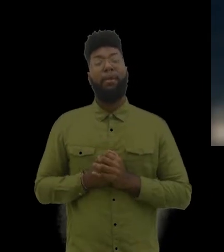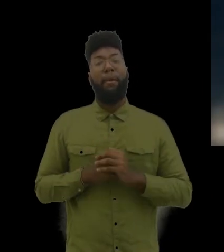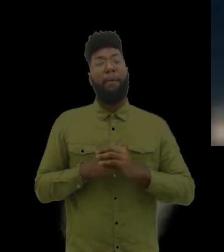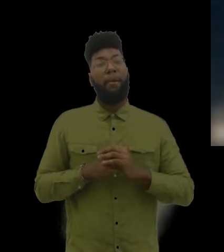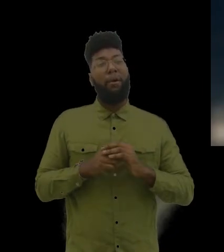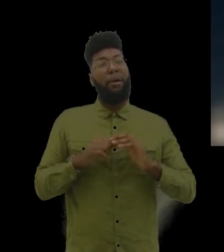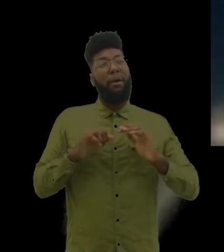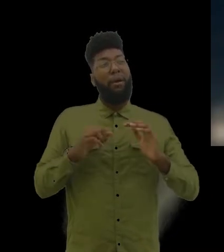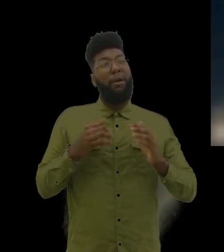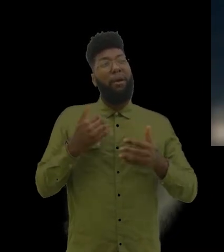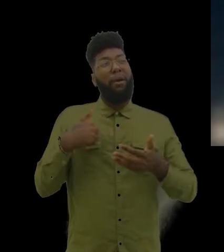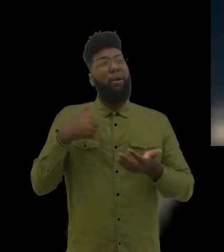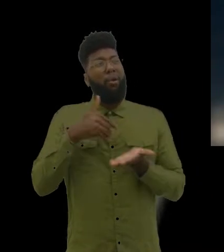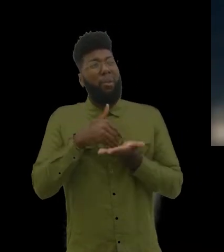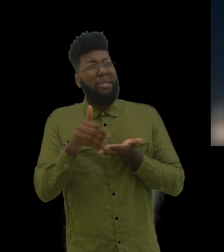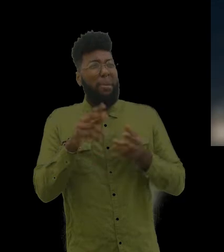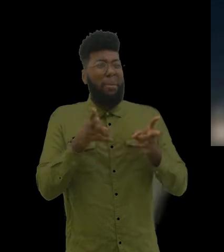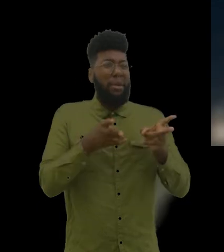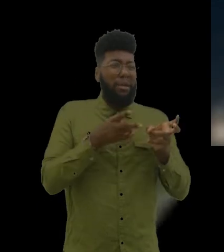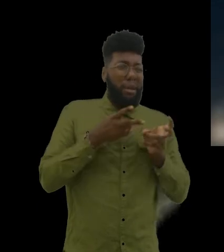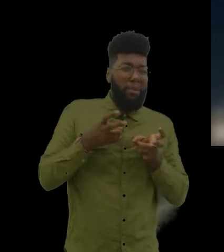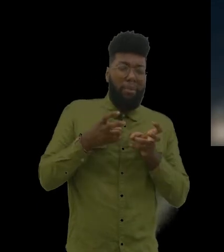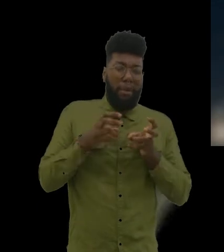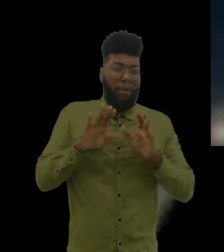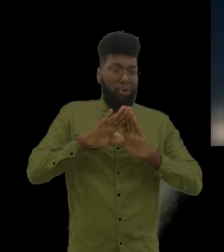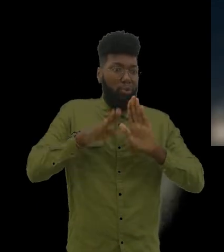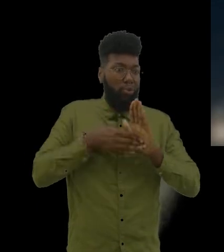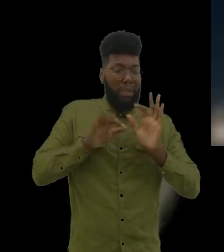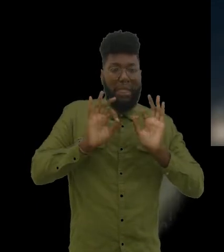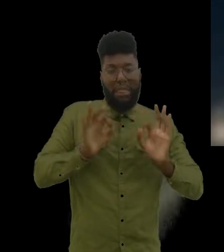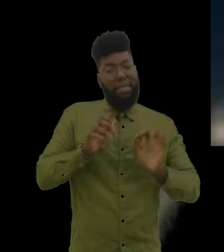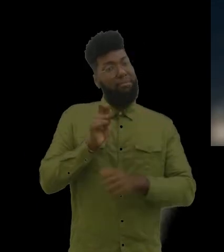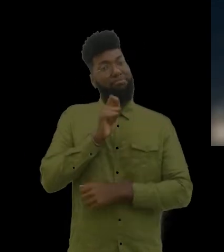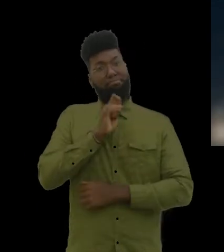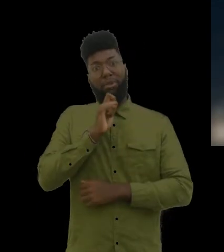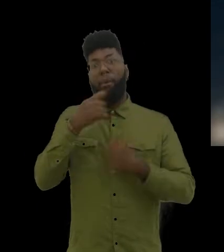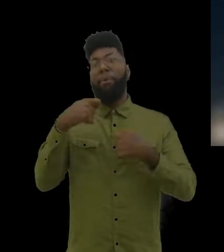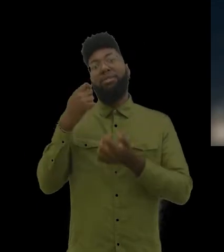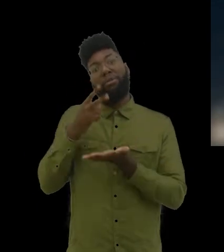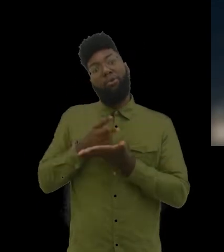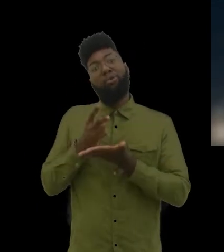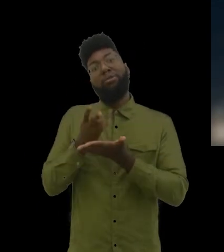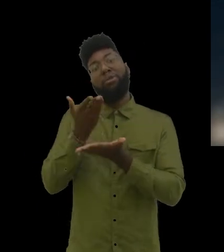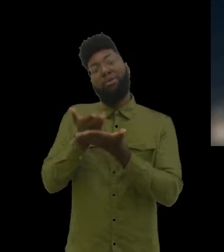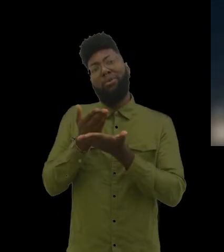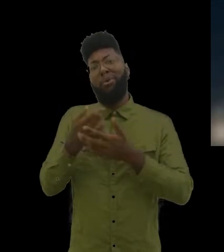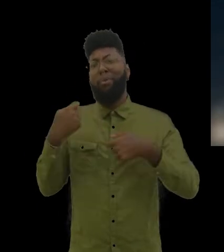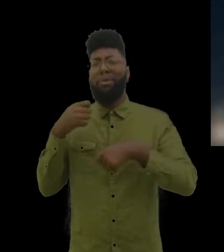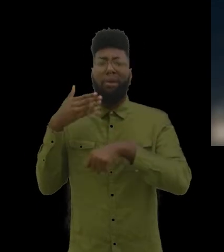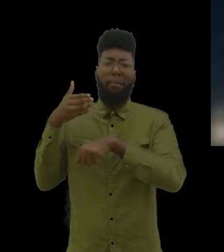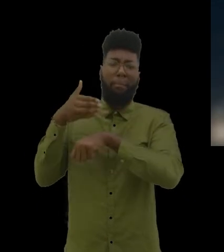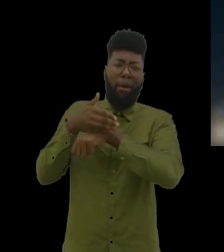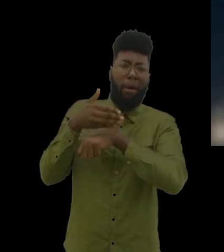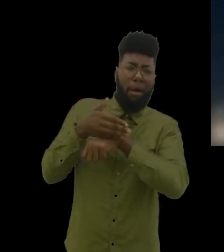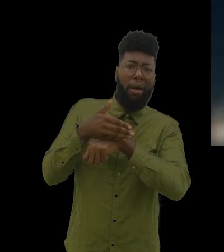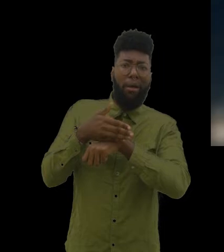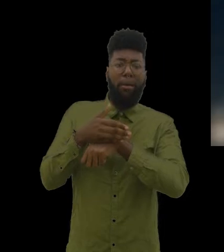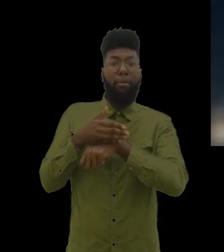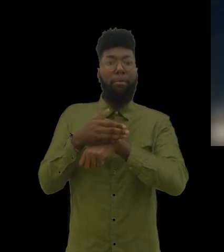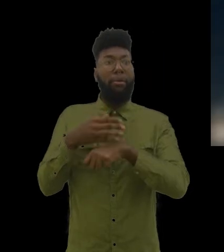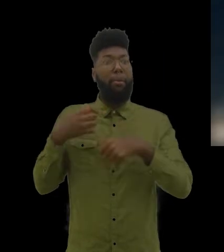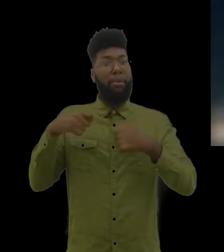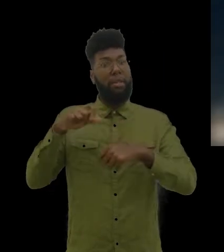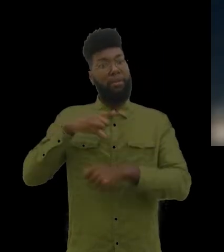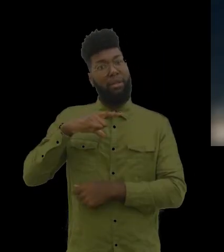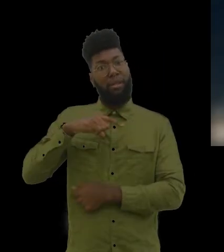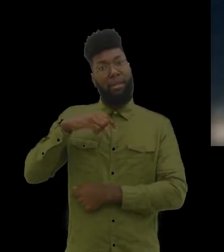tu começa a ver que não, ainda não tá tudo certo. Chegou um momento em que, tem que participar do NDE. Ah, mas tem que ter mestrado. Então,